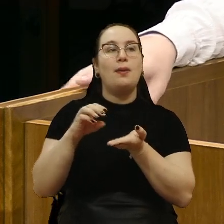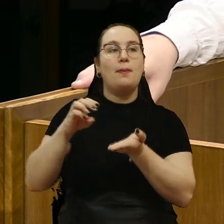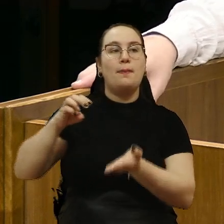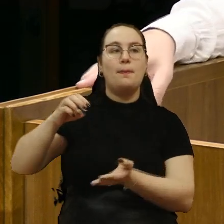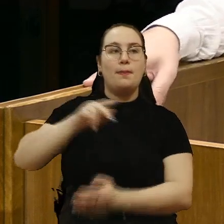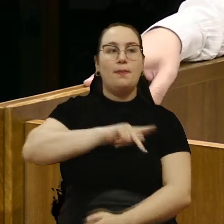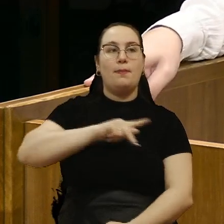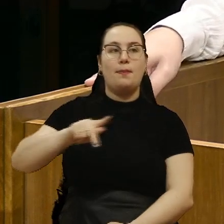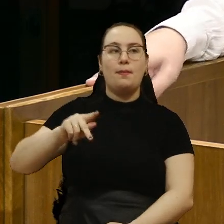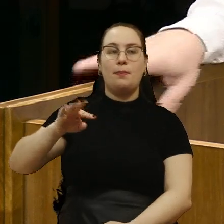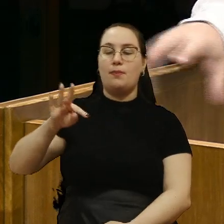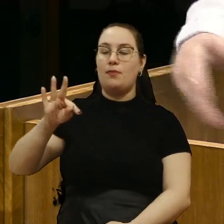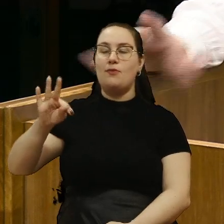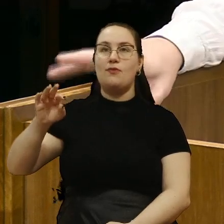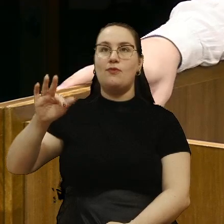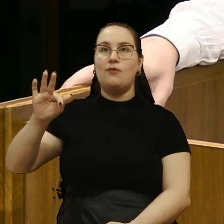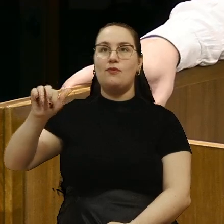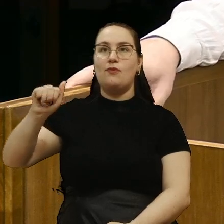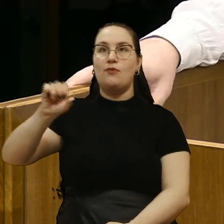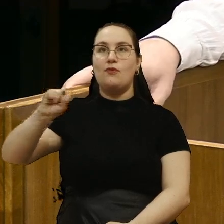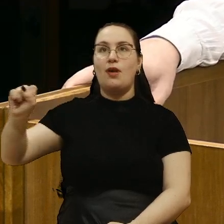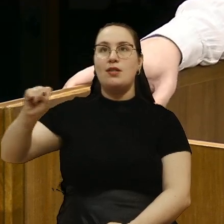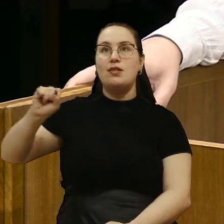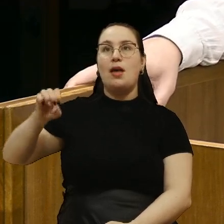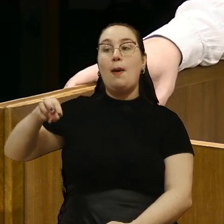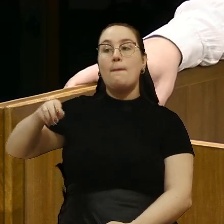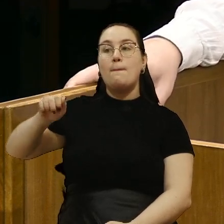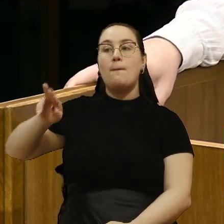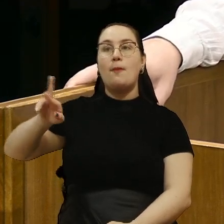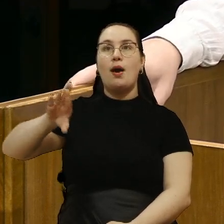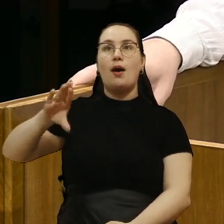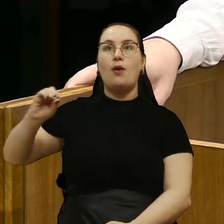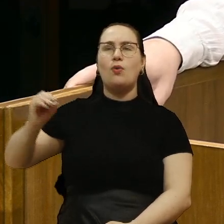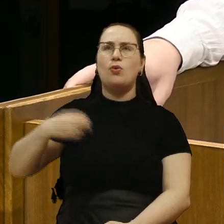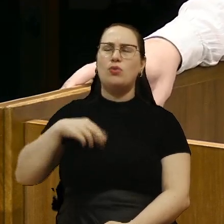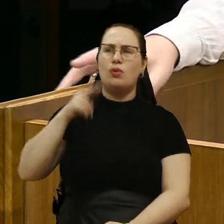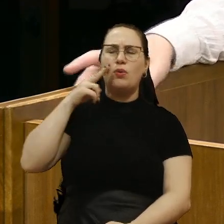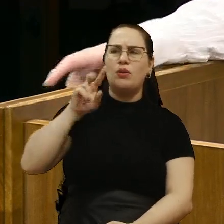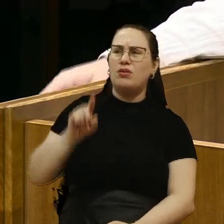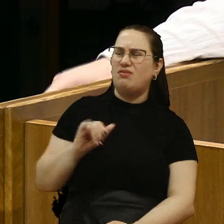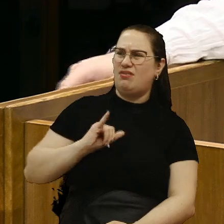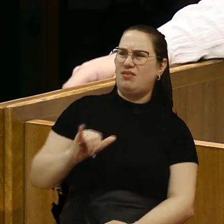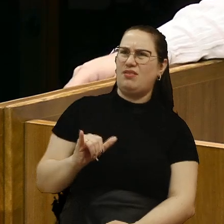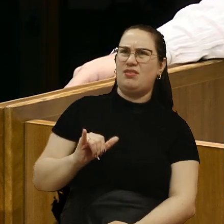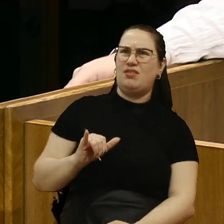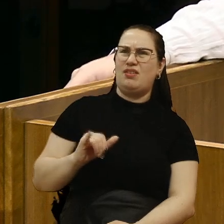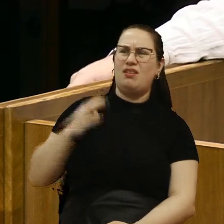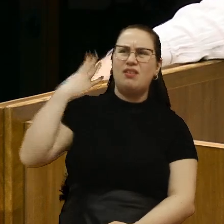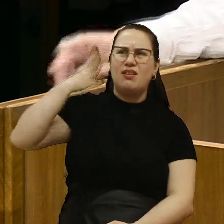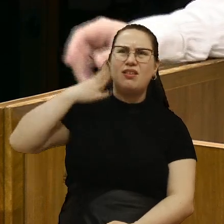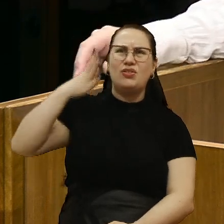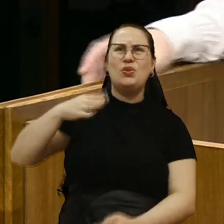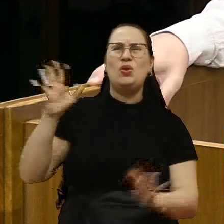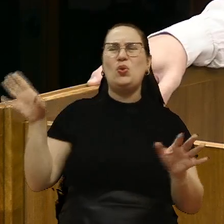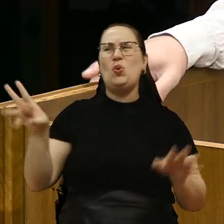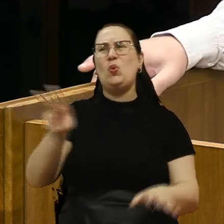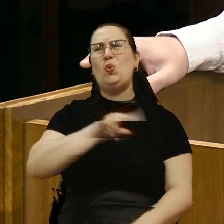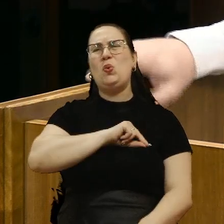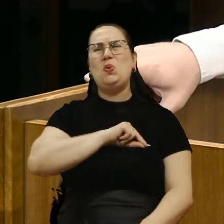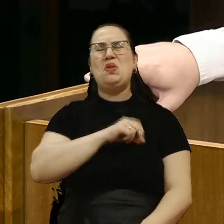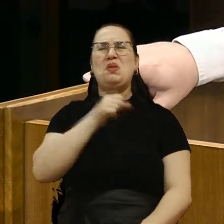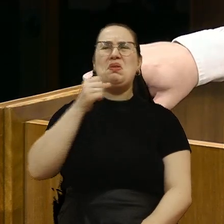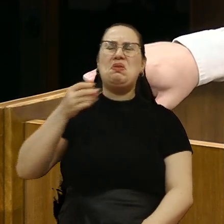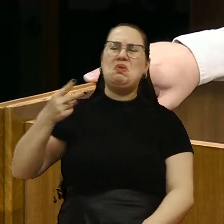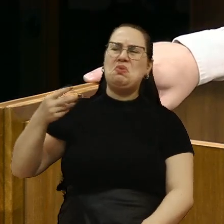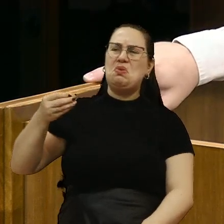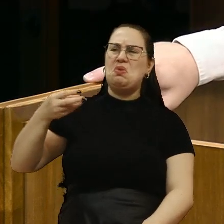veio aqui, vereadora Daiane, fez um discurso, eu olhei para a Andressa, falei, mas esse discurso é tão 2004. Daí ela olhou para